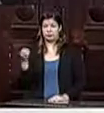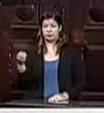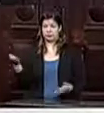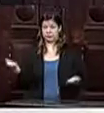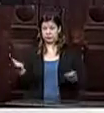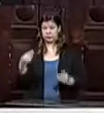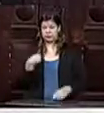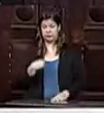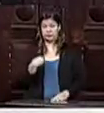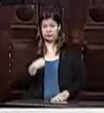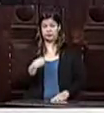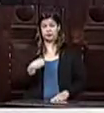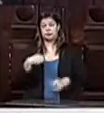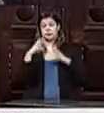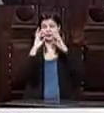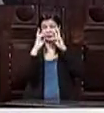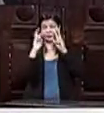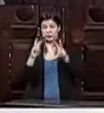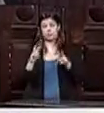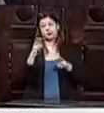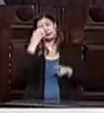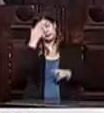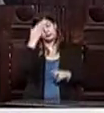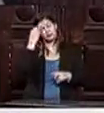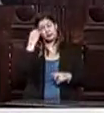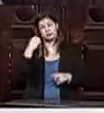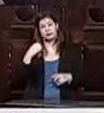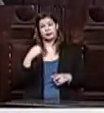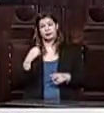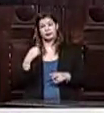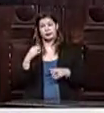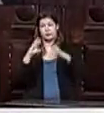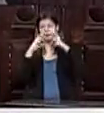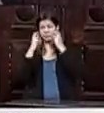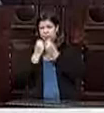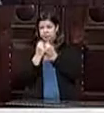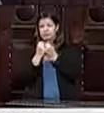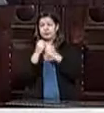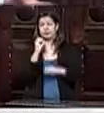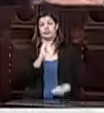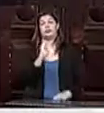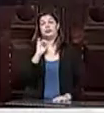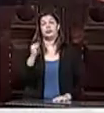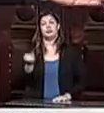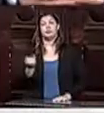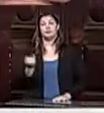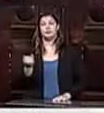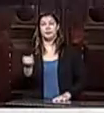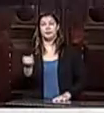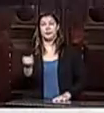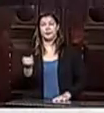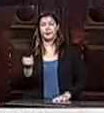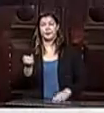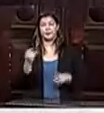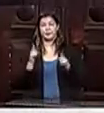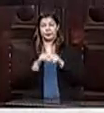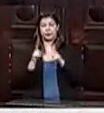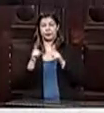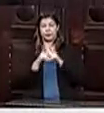conosco, assistiram à reunião da Comissão de Constituição e Justiça,